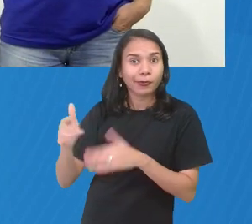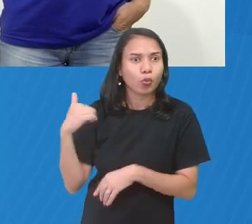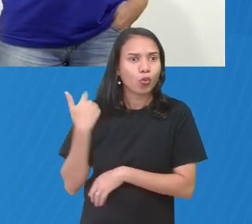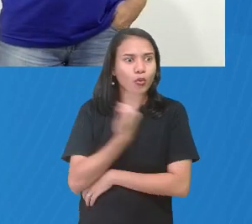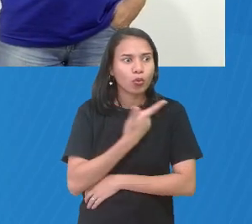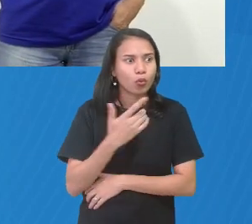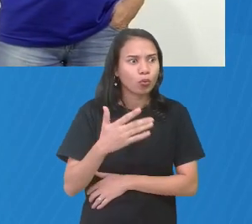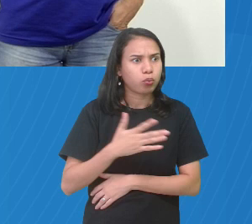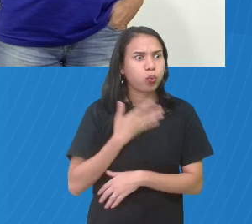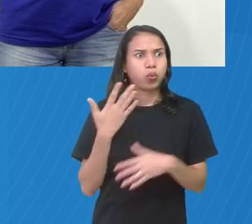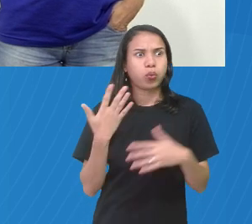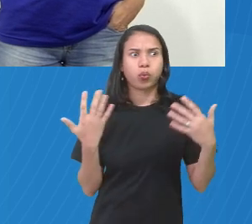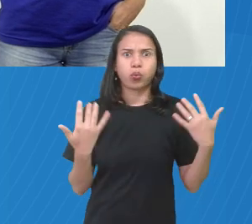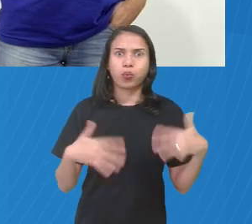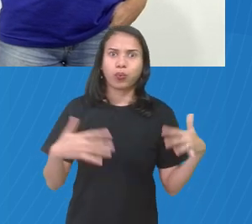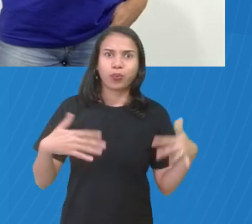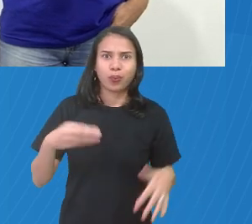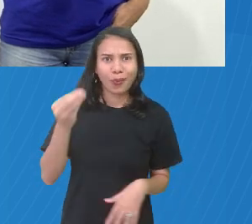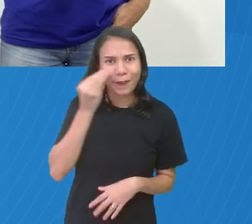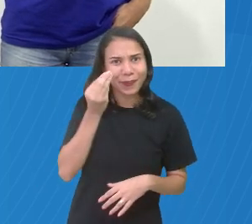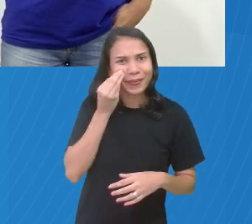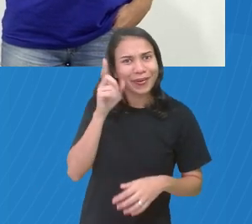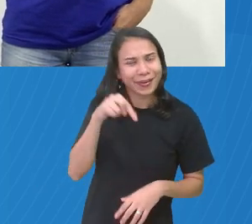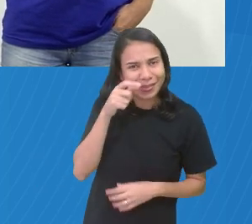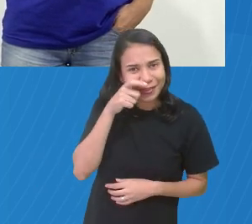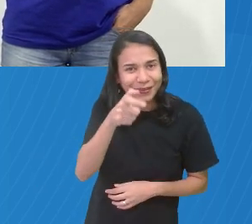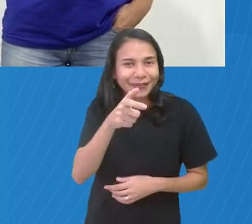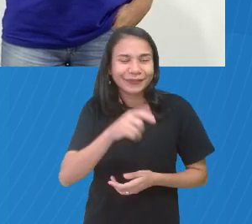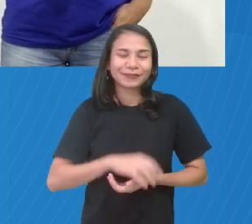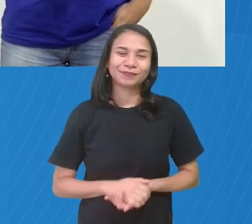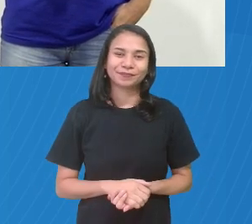se espanta, né, com o que observa. Bem interessante.